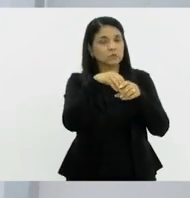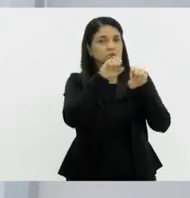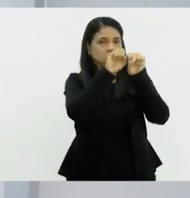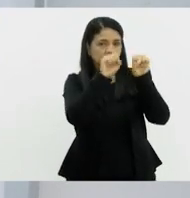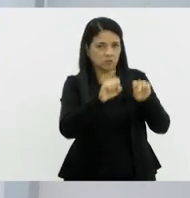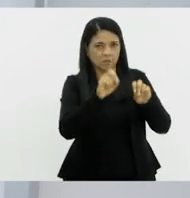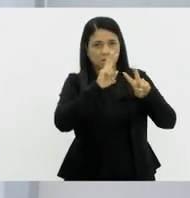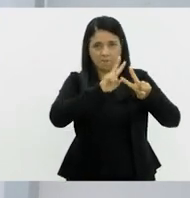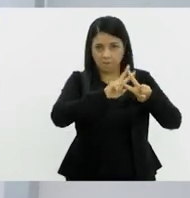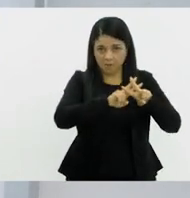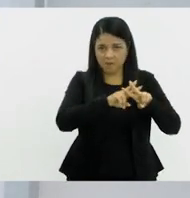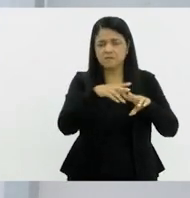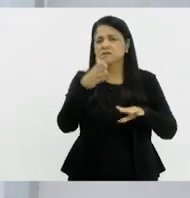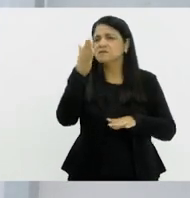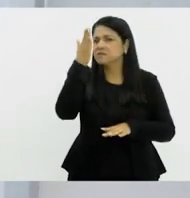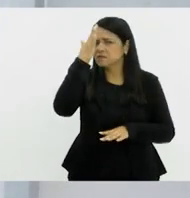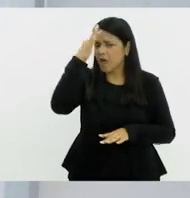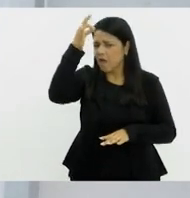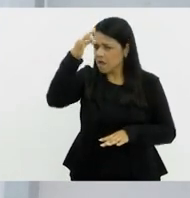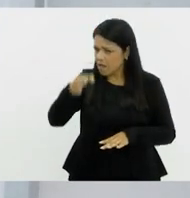Todos sabem disso há anos.